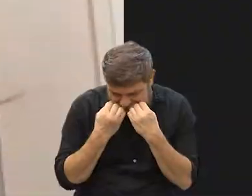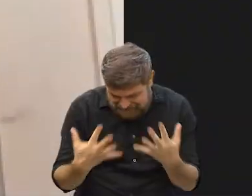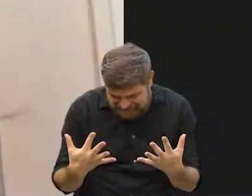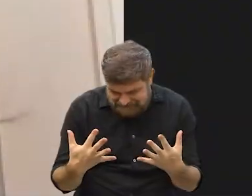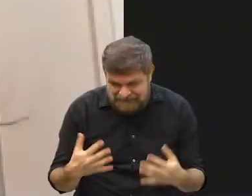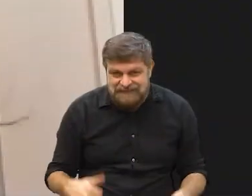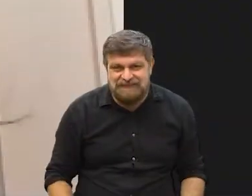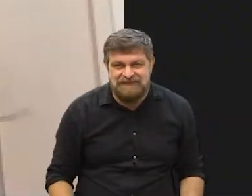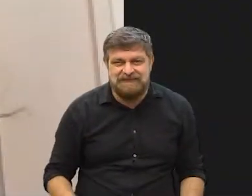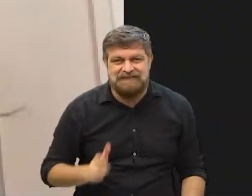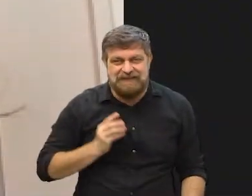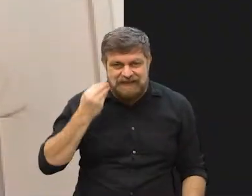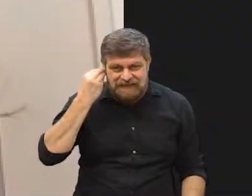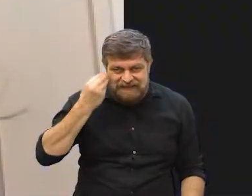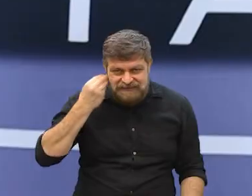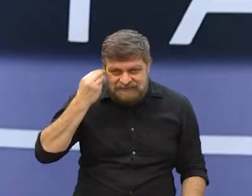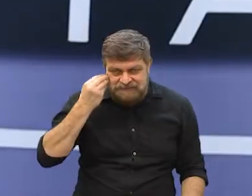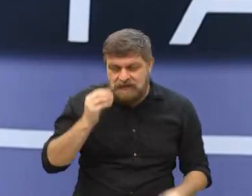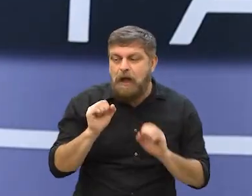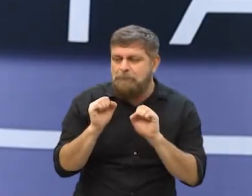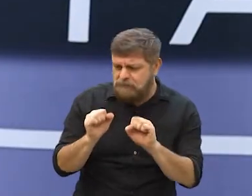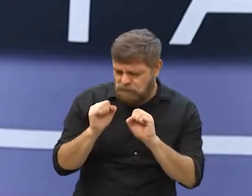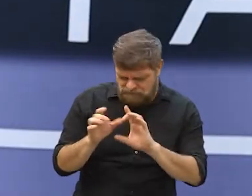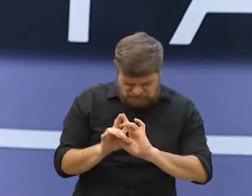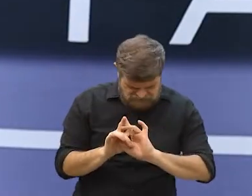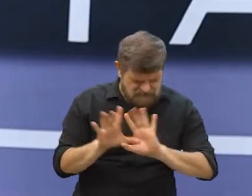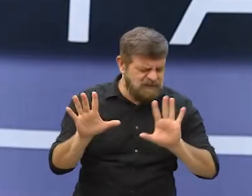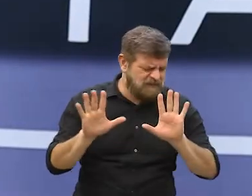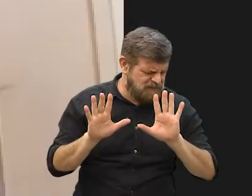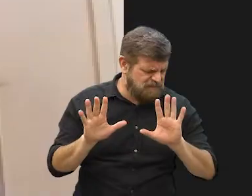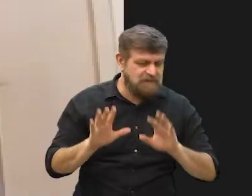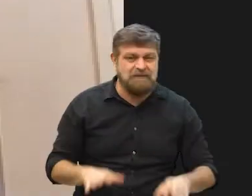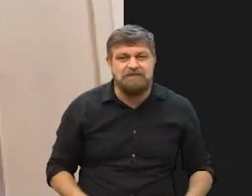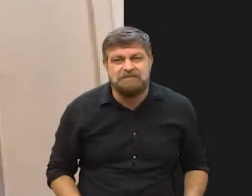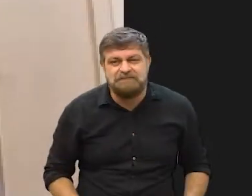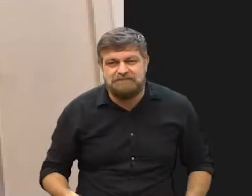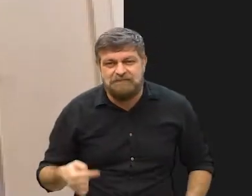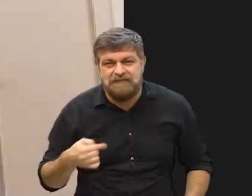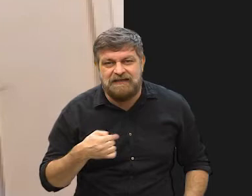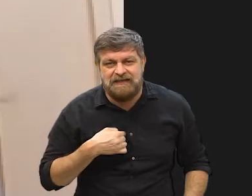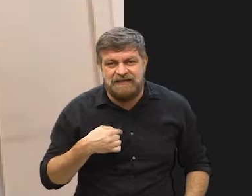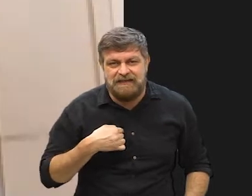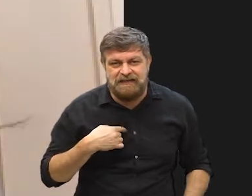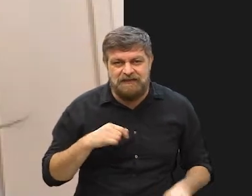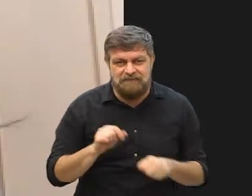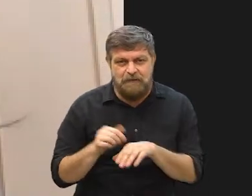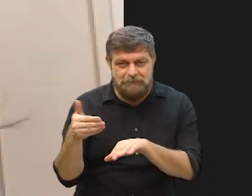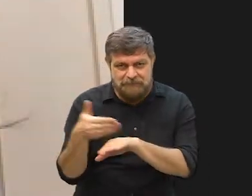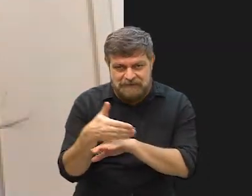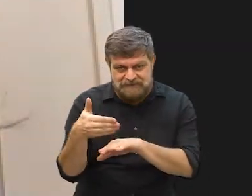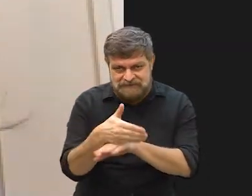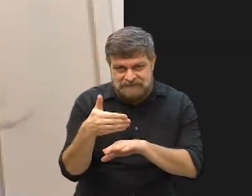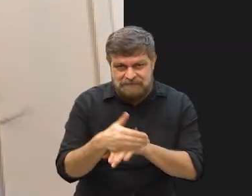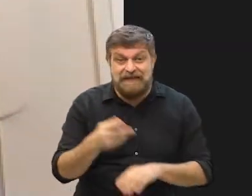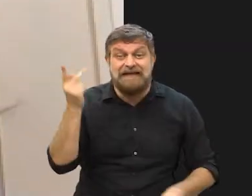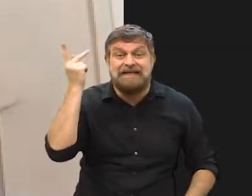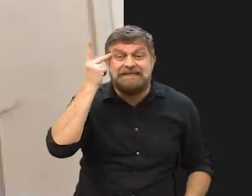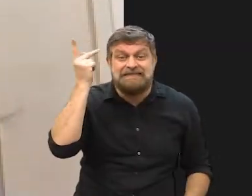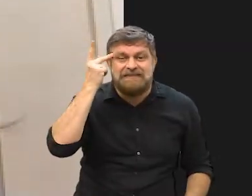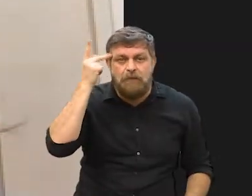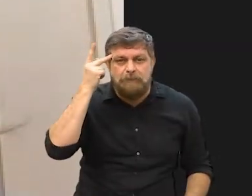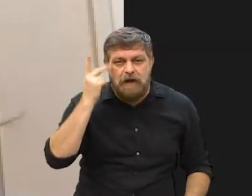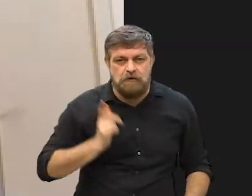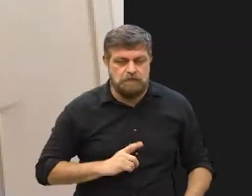Eu posso falar essa experiência que eu passei? Pode. Eu fiz uma participação aí em São Paulo, de